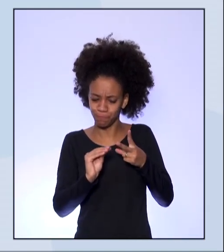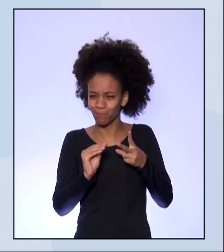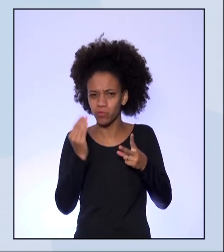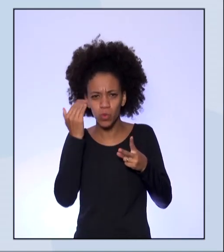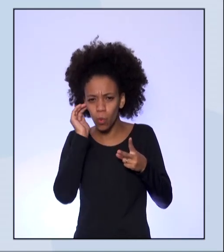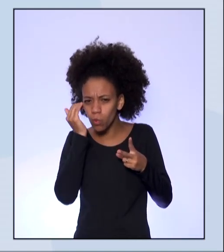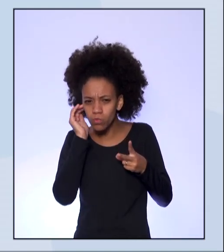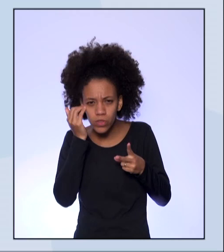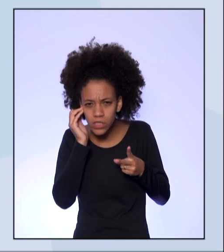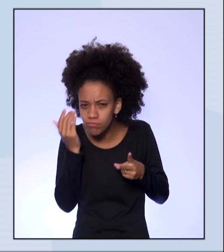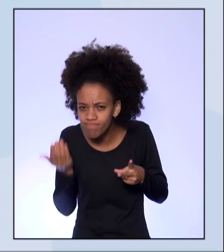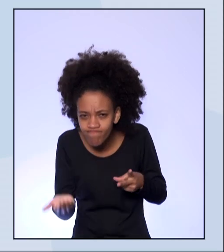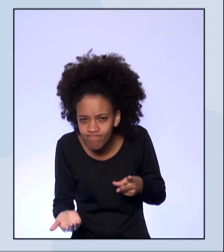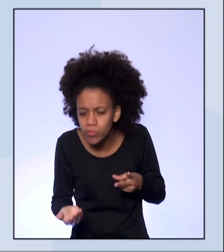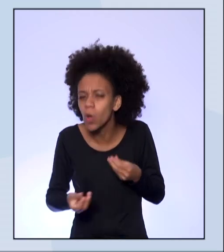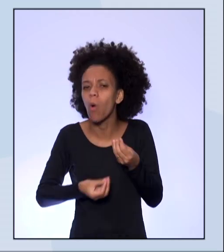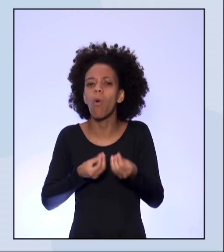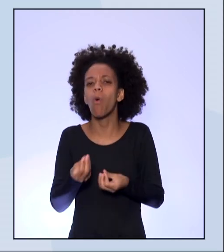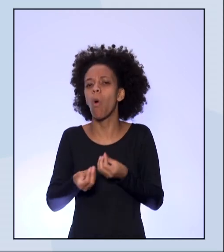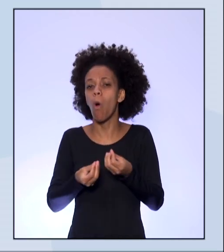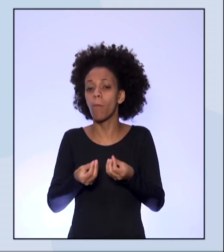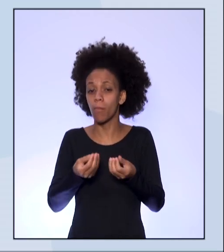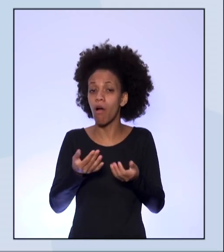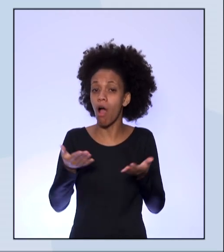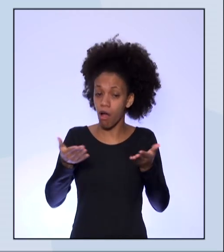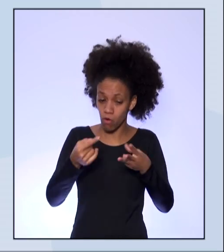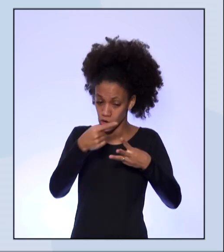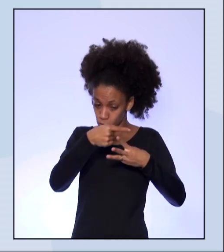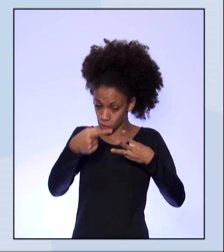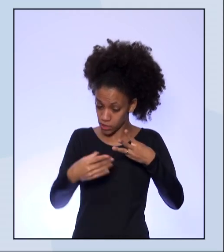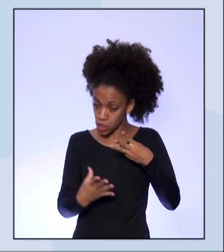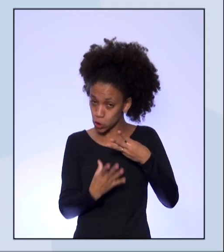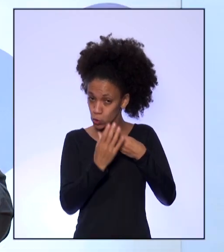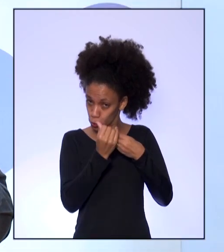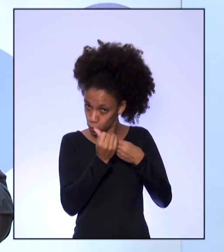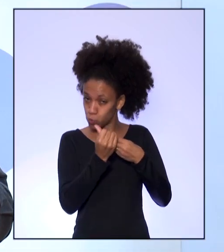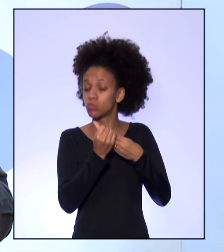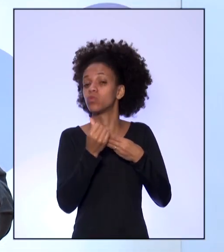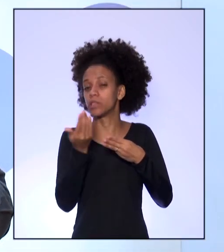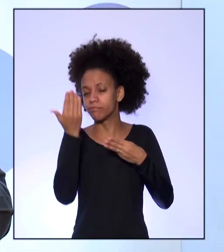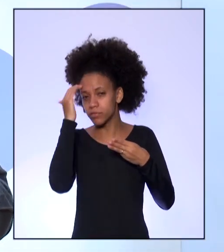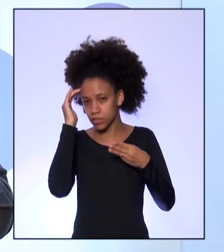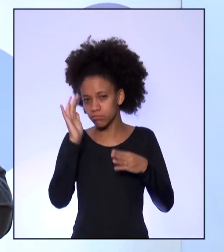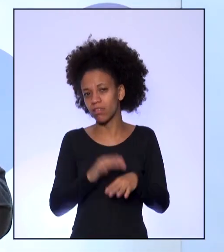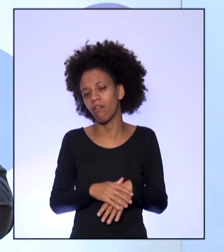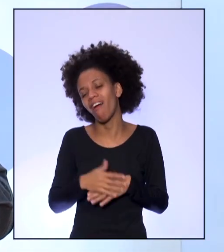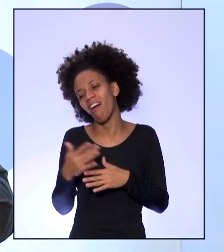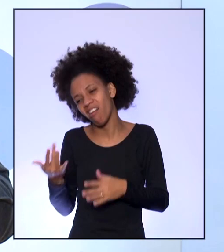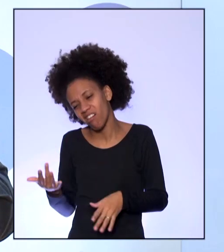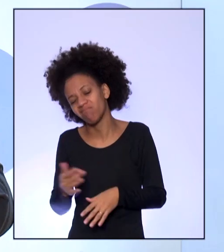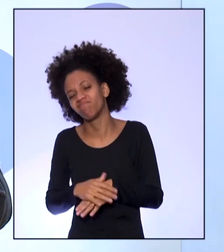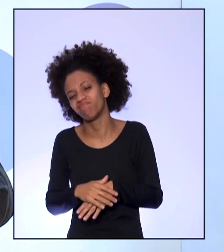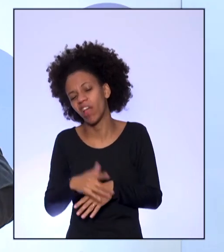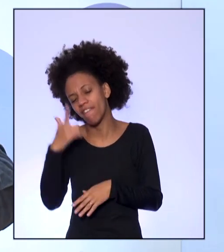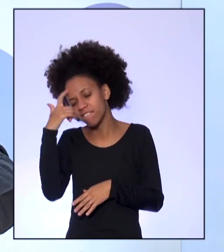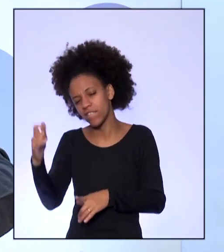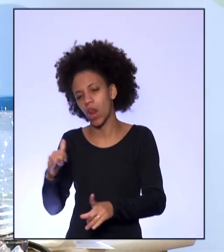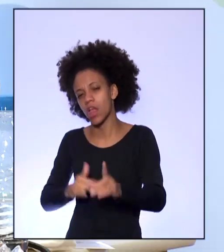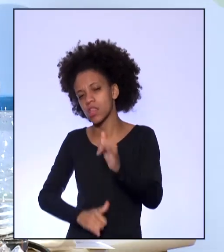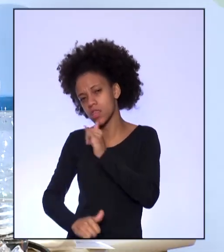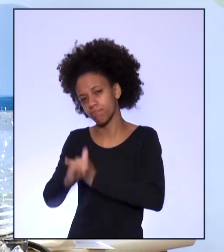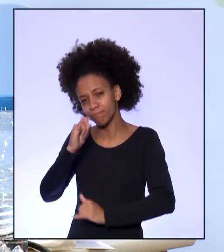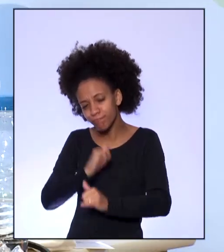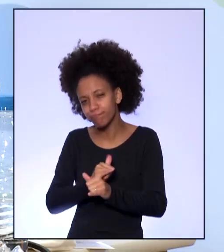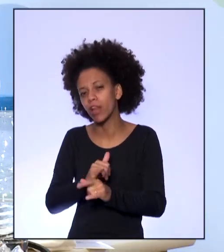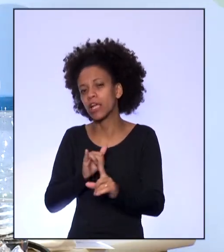da forma como entendemos. A maioria se ateve ao tema, né? Cyberbullying, violência, Boa. ironia. Numa